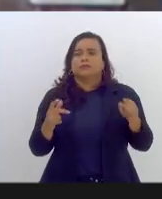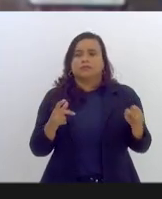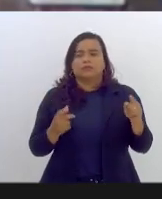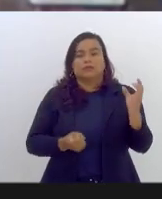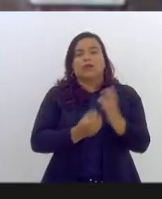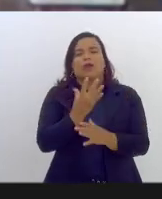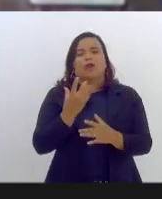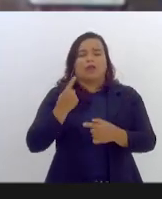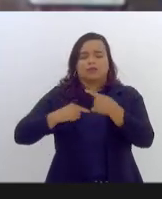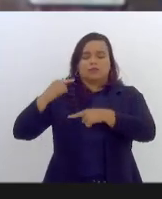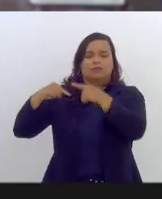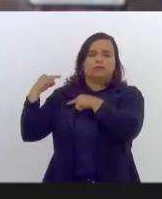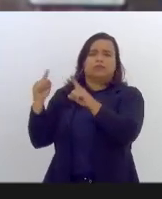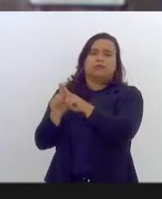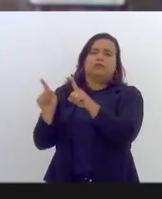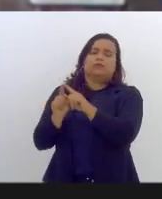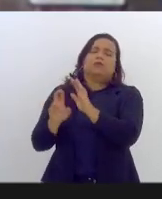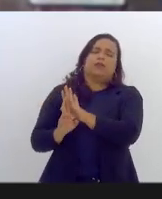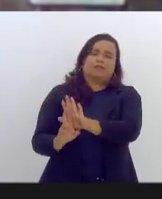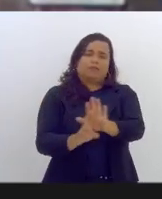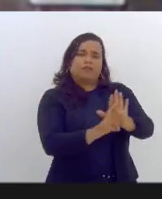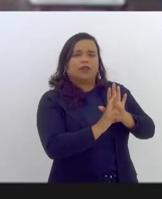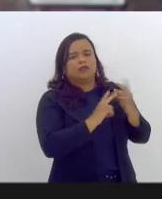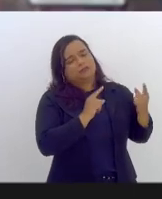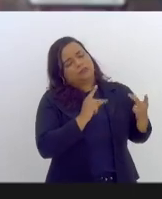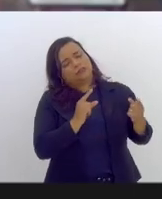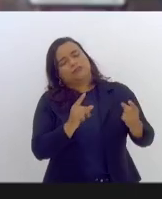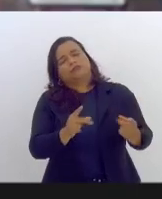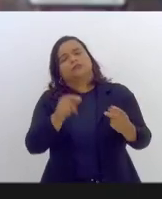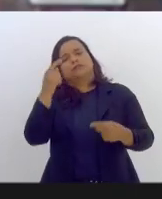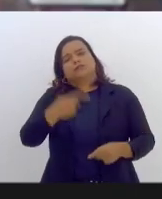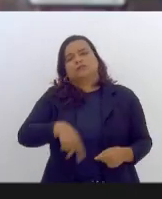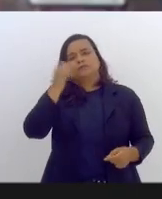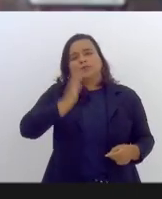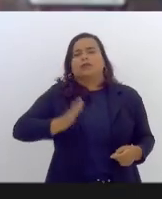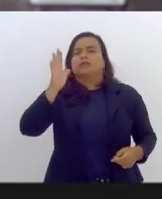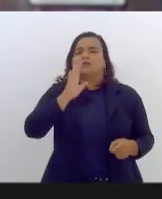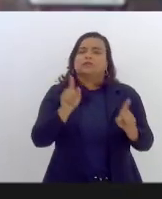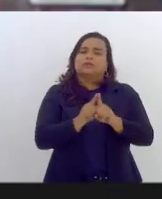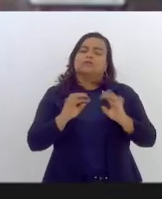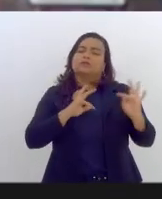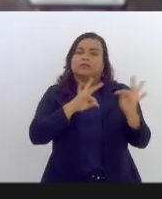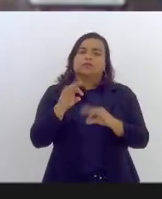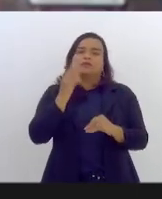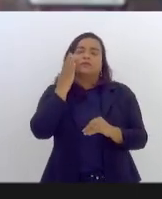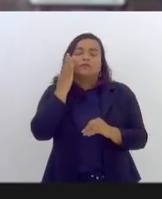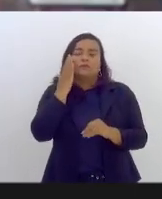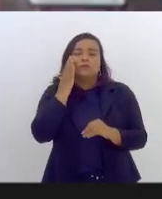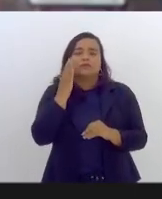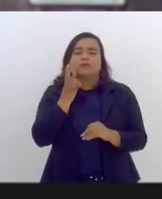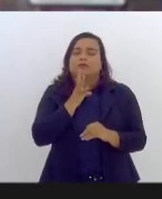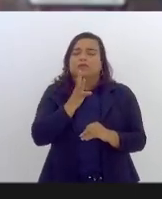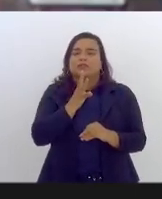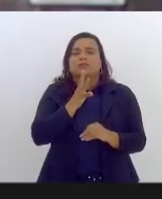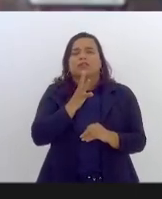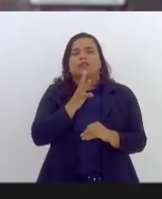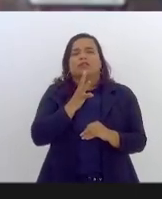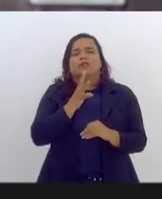e referência inequívoca para brasileiros e para todo mundo